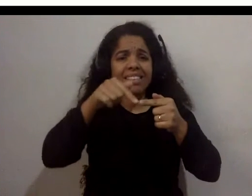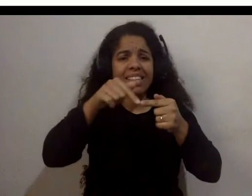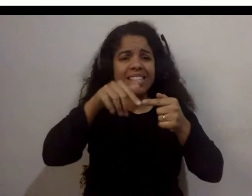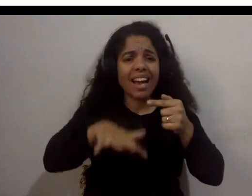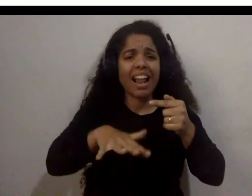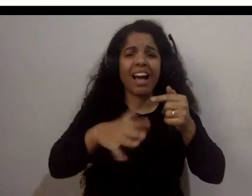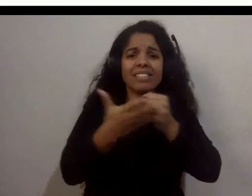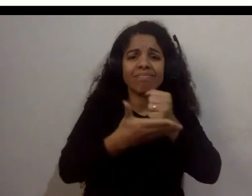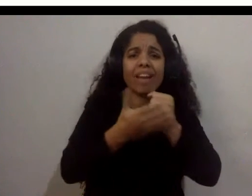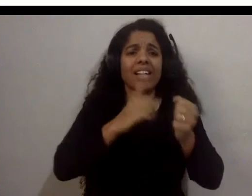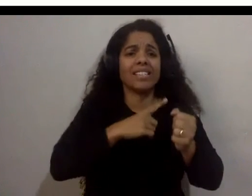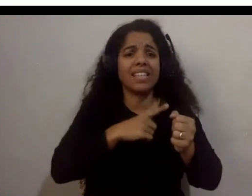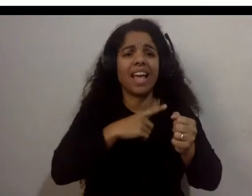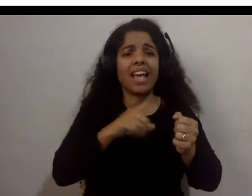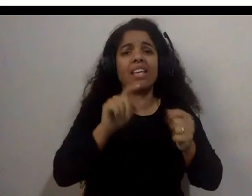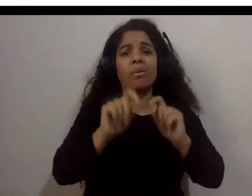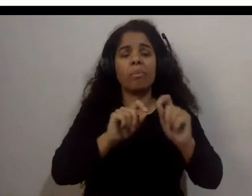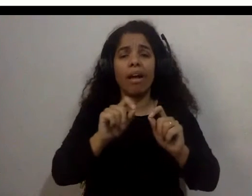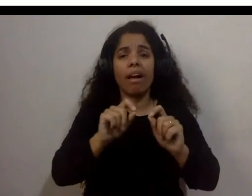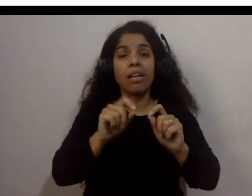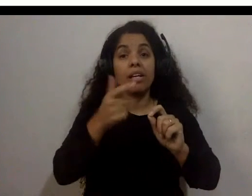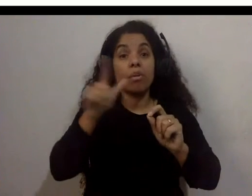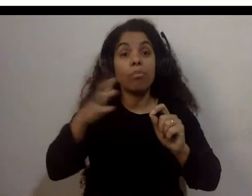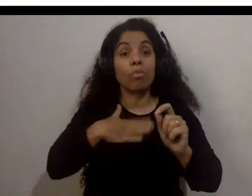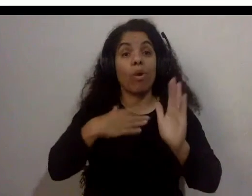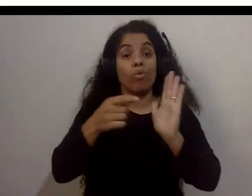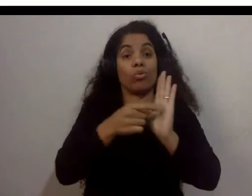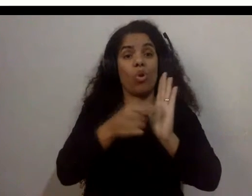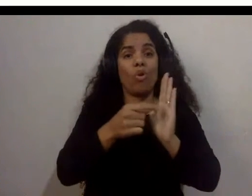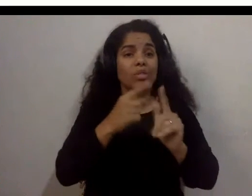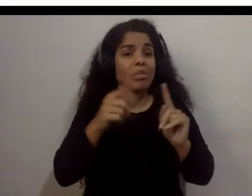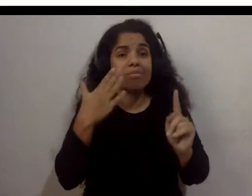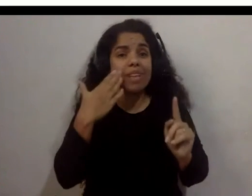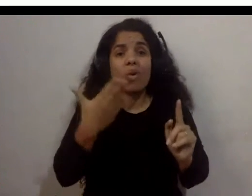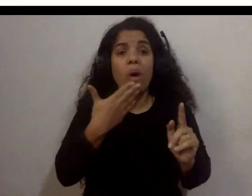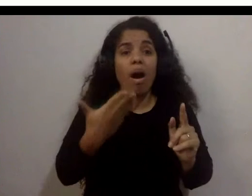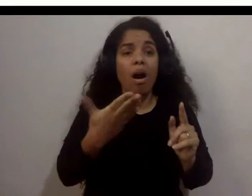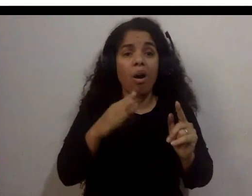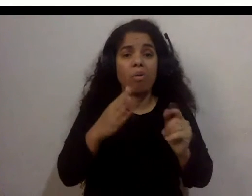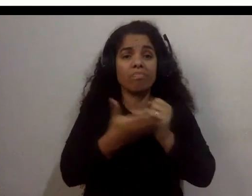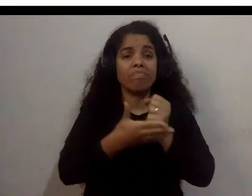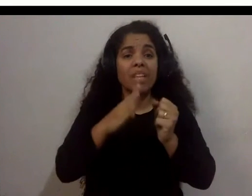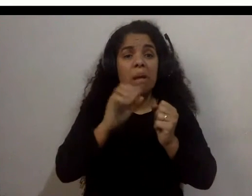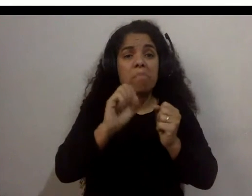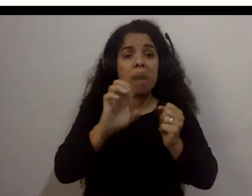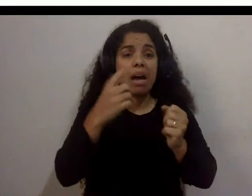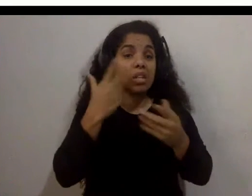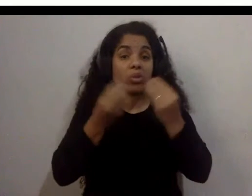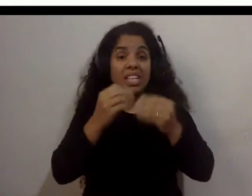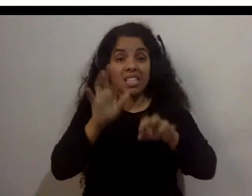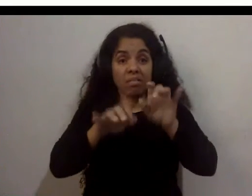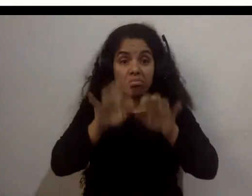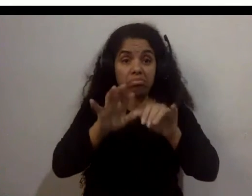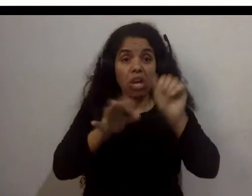uma base que eu tenho para o meu software. Mas eu não sei que base que é essa. Eu não sei se ainda esse código que eu estou